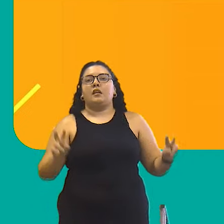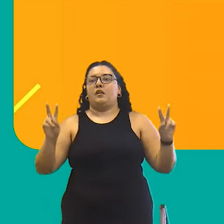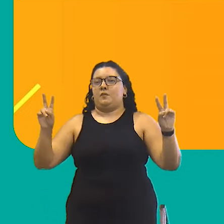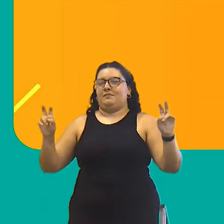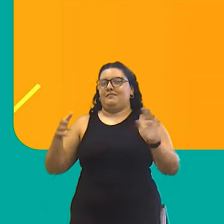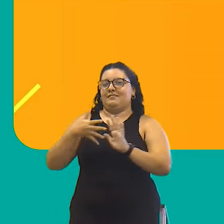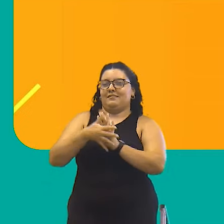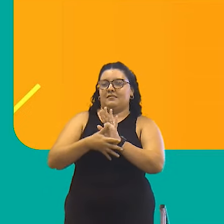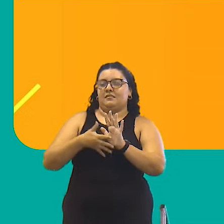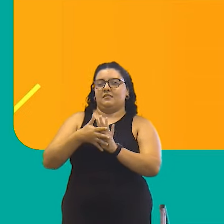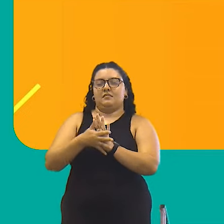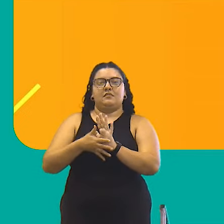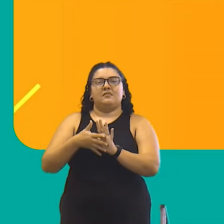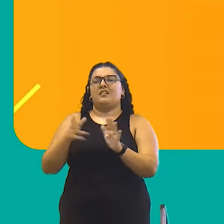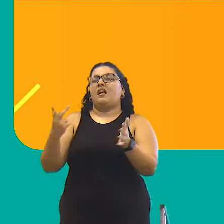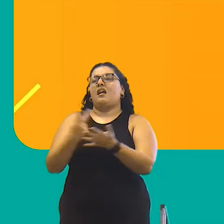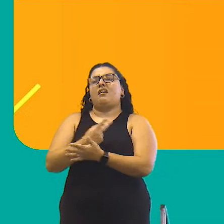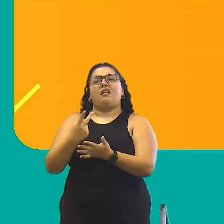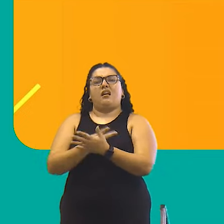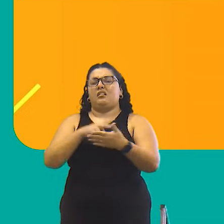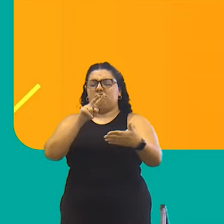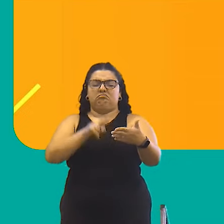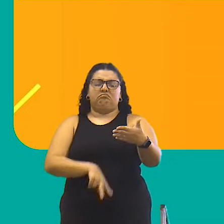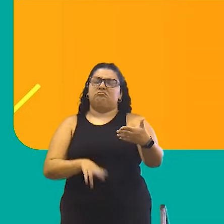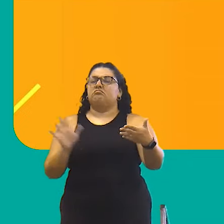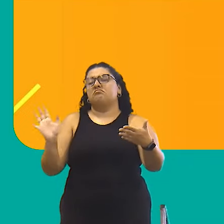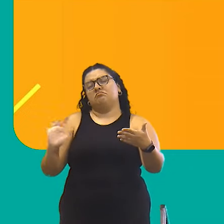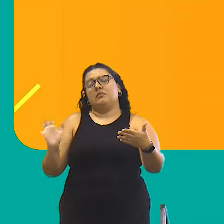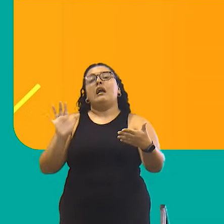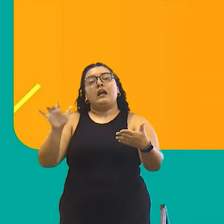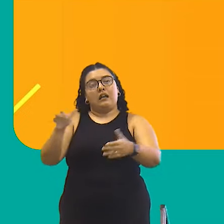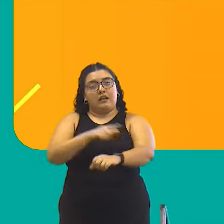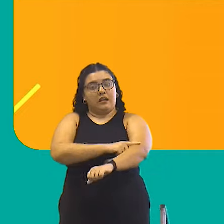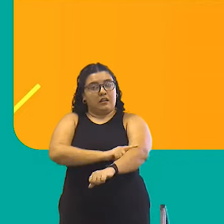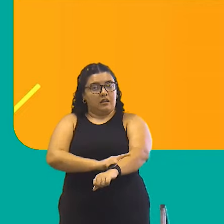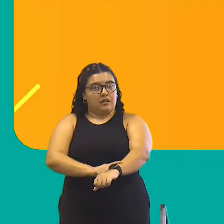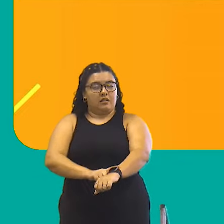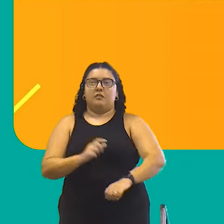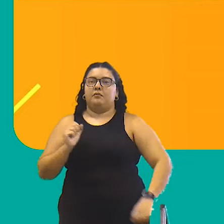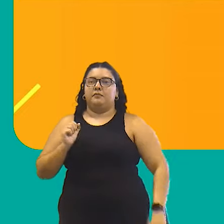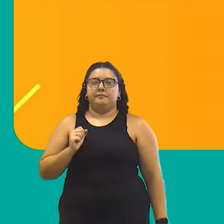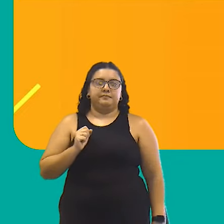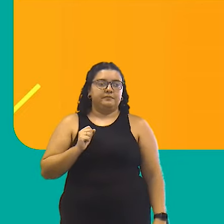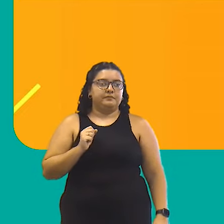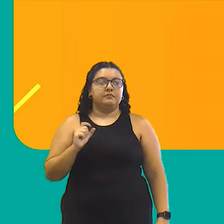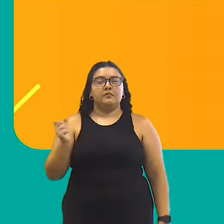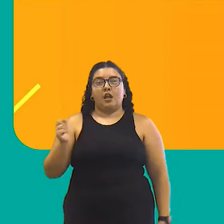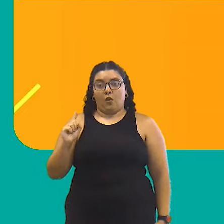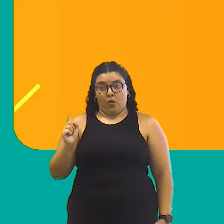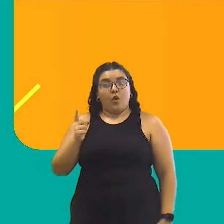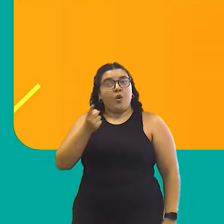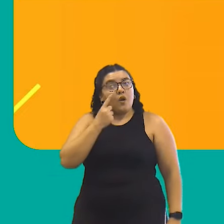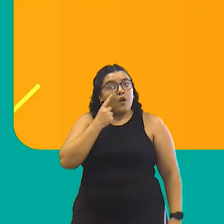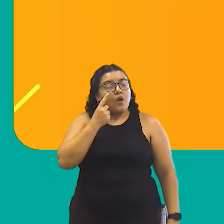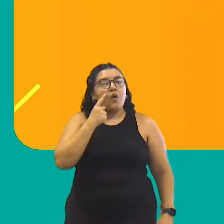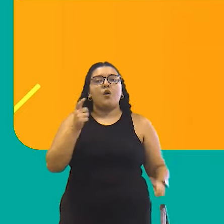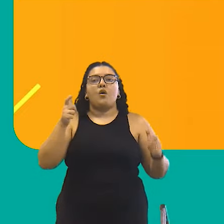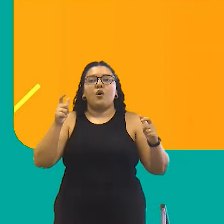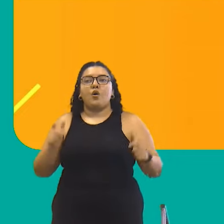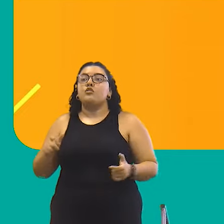um controle remoto, já está errado. Professor, não começa pelo começo? Não, você começa